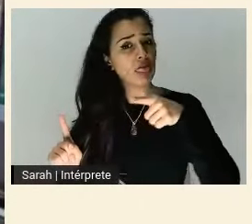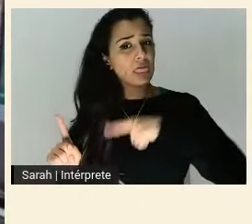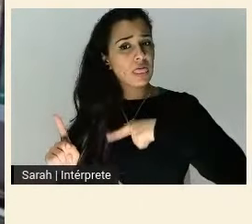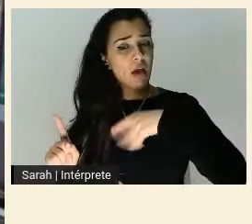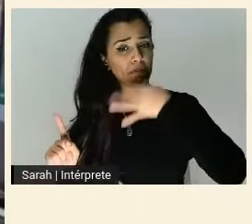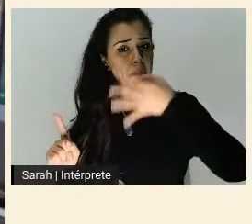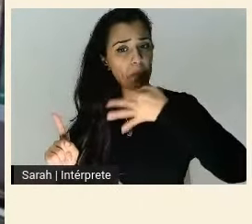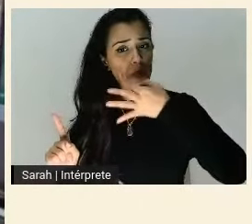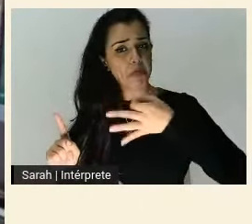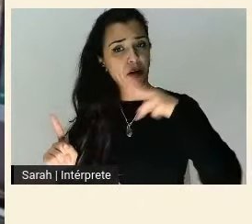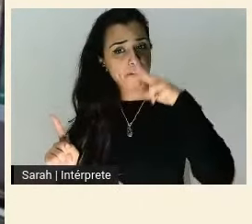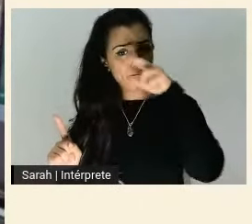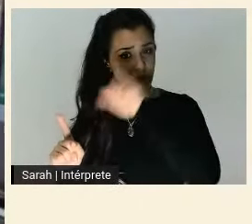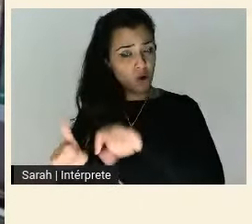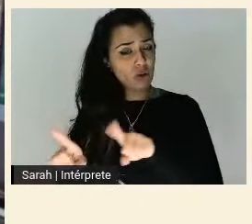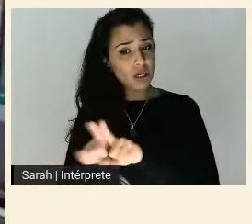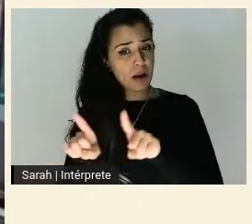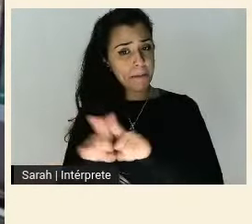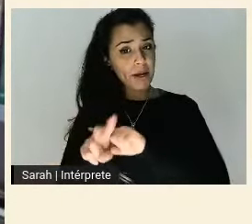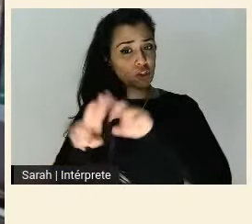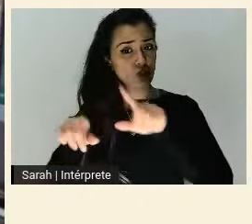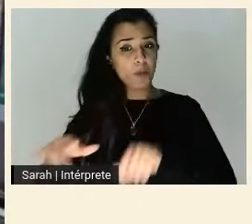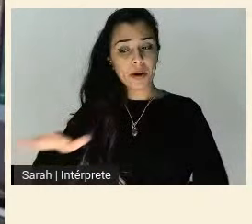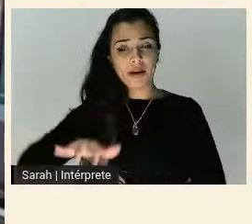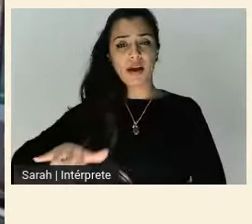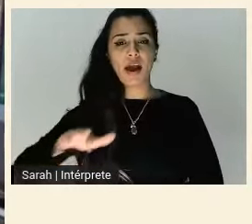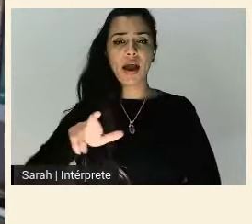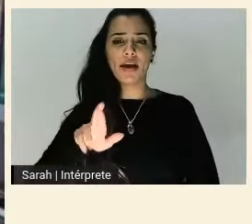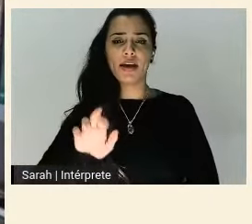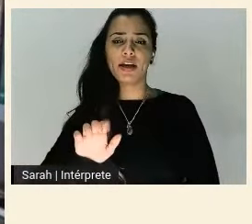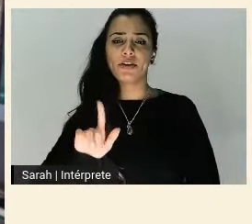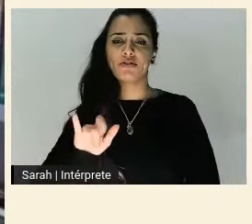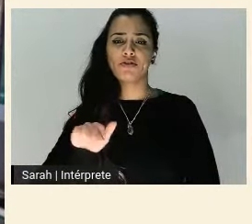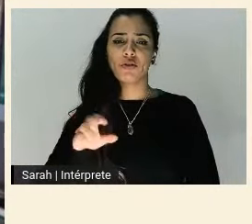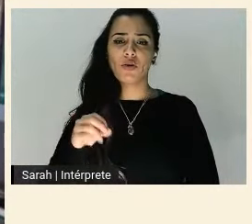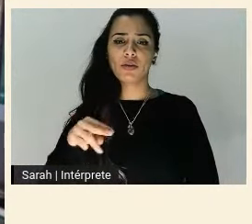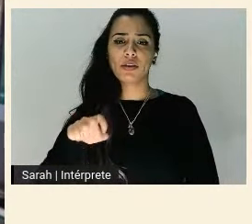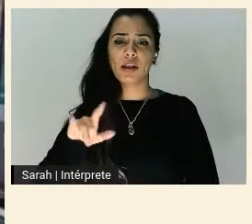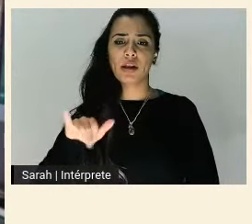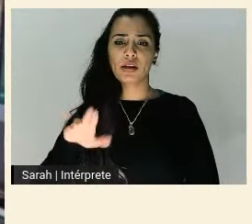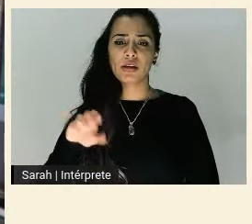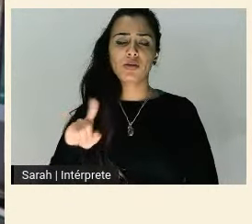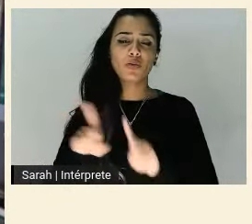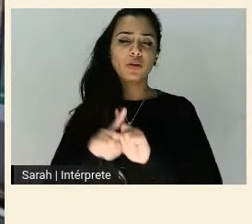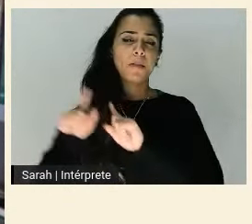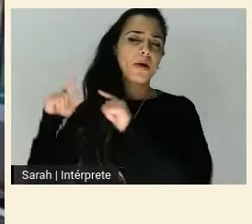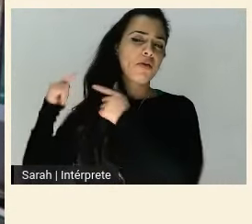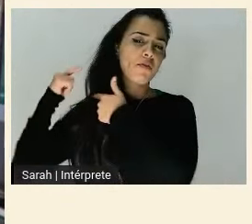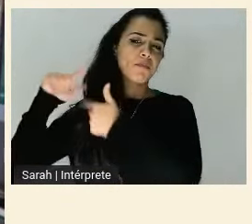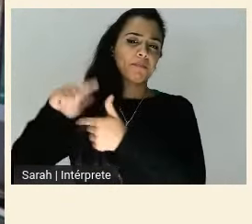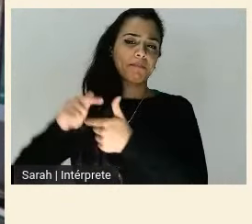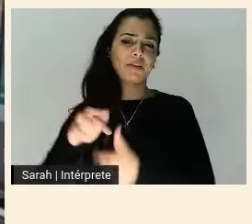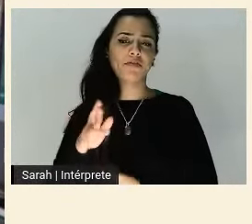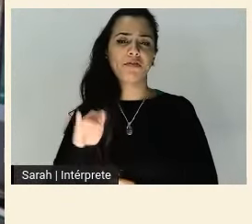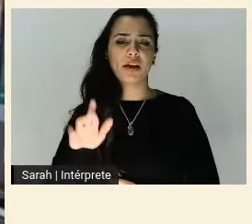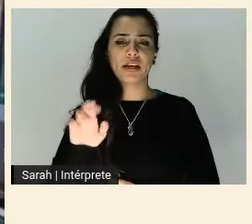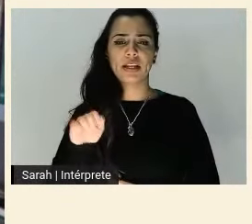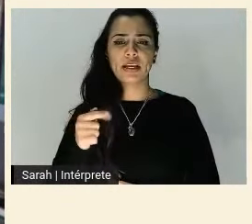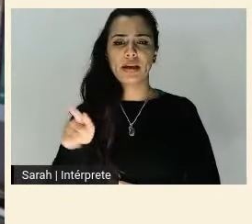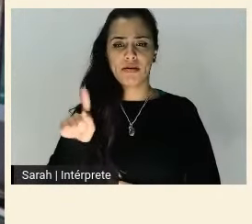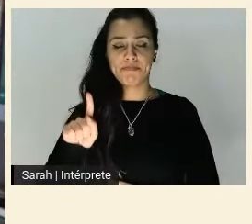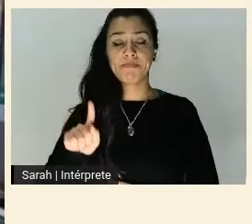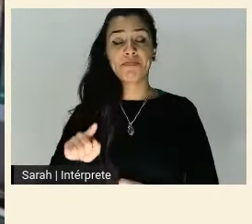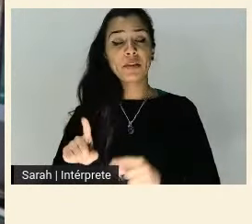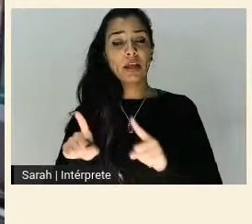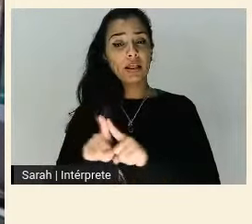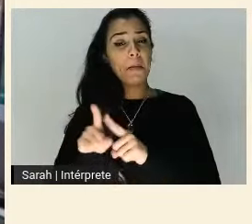né, do regionalismo, do tradicionalismo freiriano, né, e o defensor,